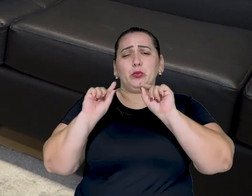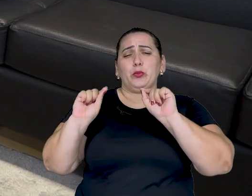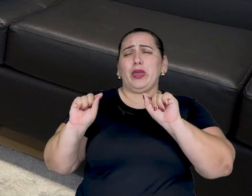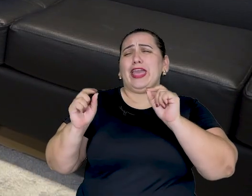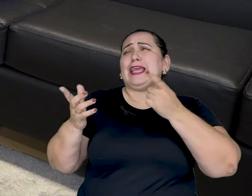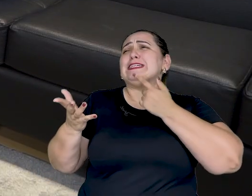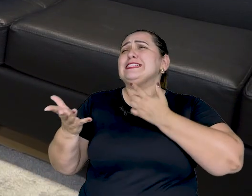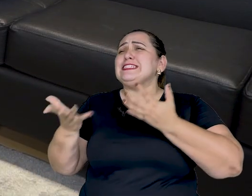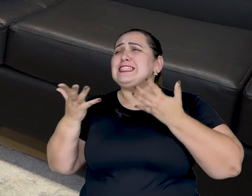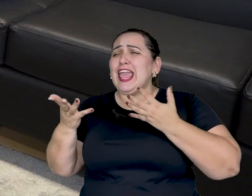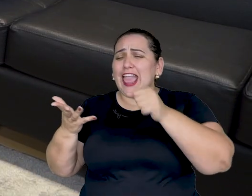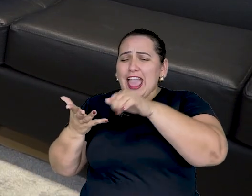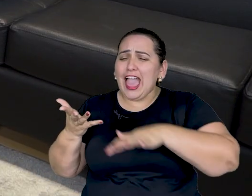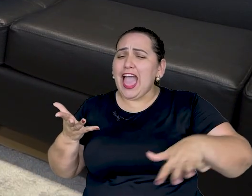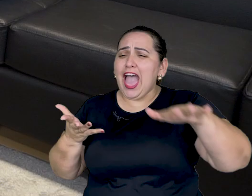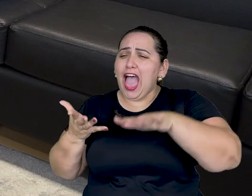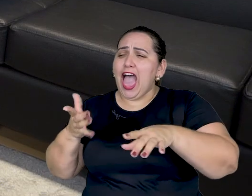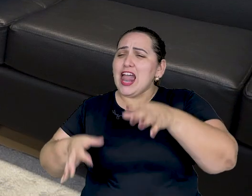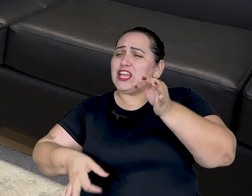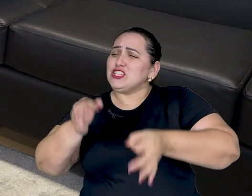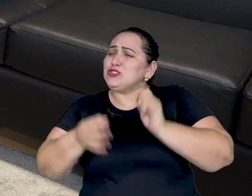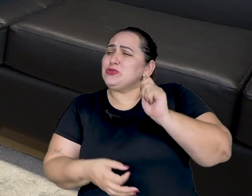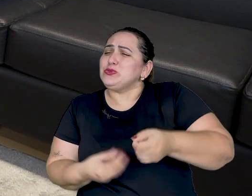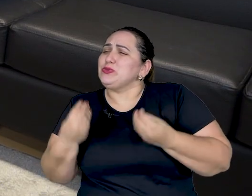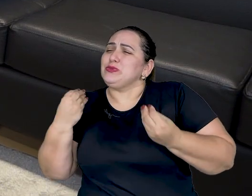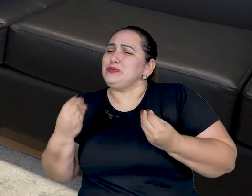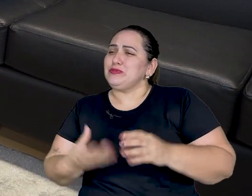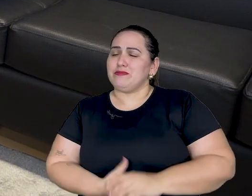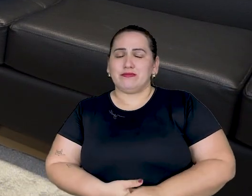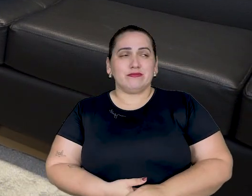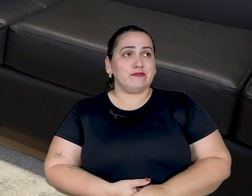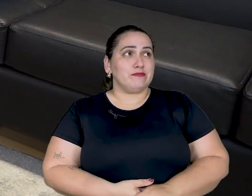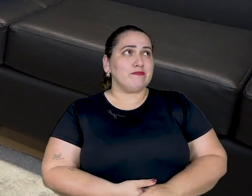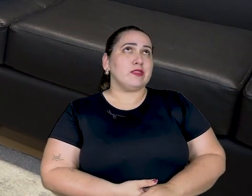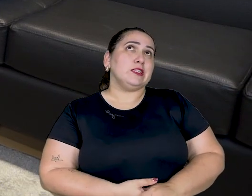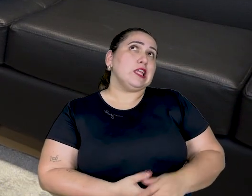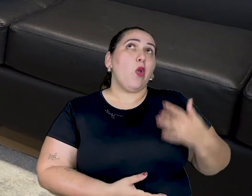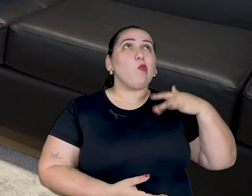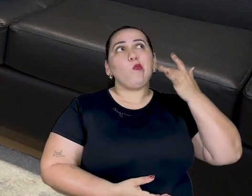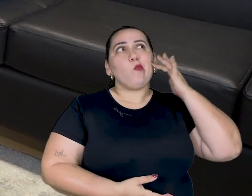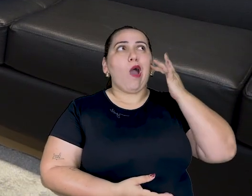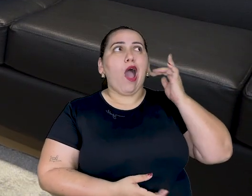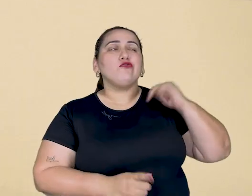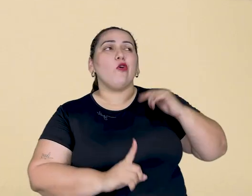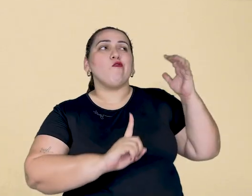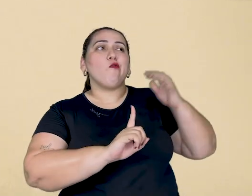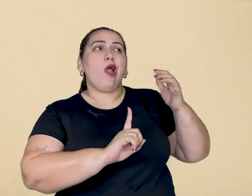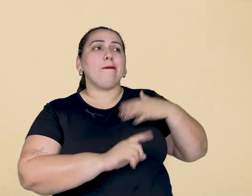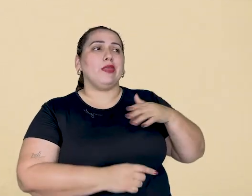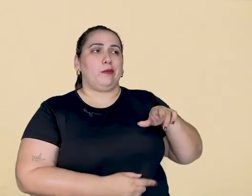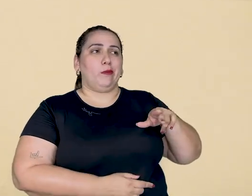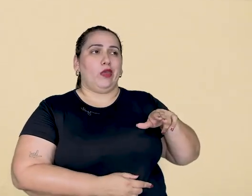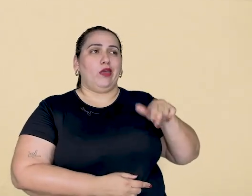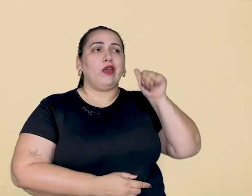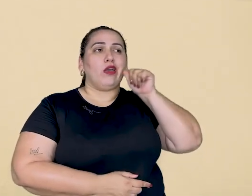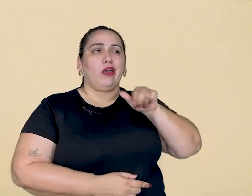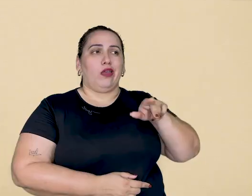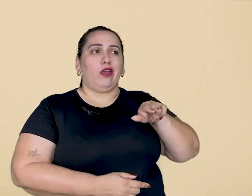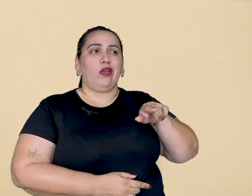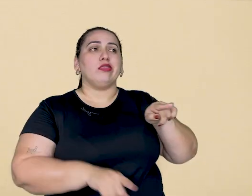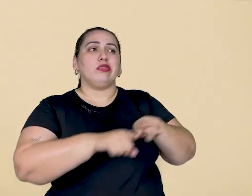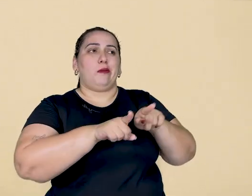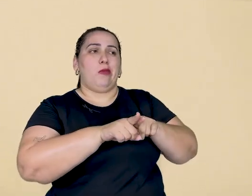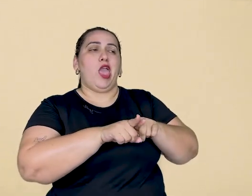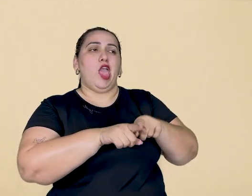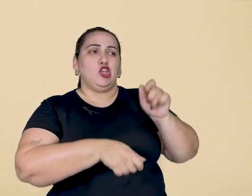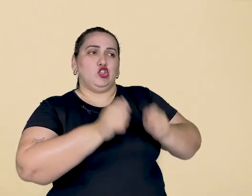né? O que lhe fez seguir carreira na magistratura? Pode ter sido a influência, minha irmã também